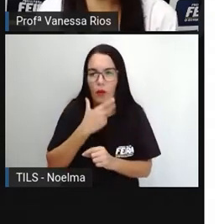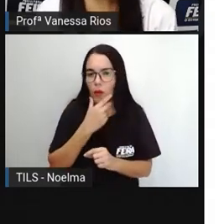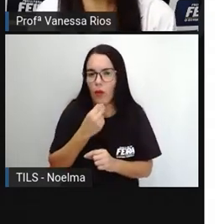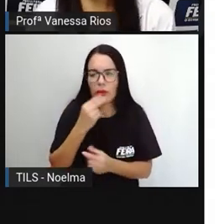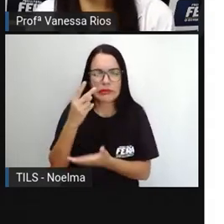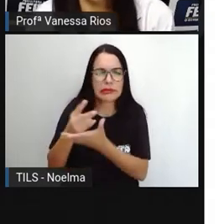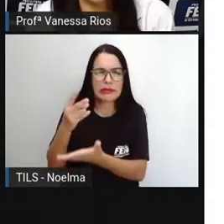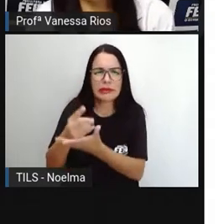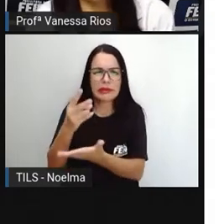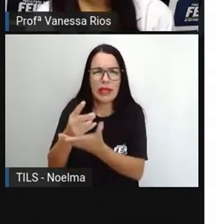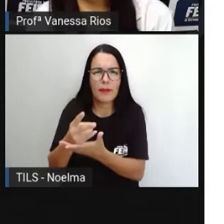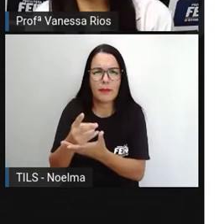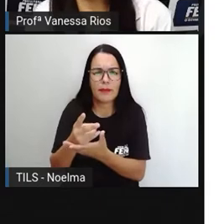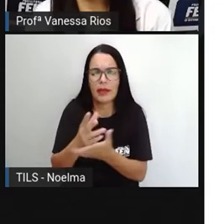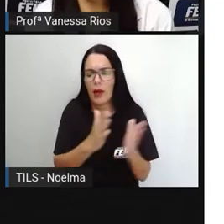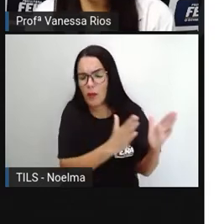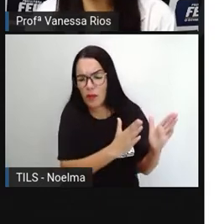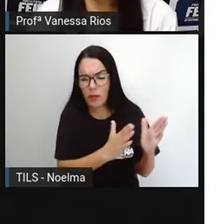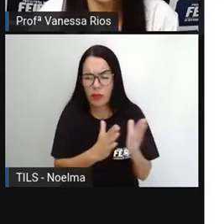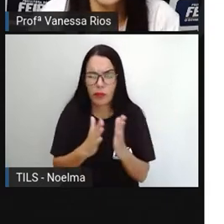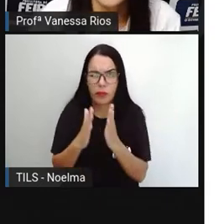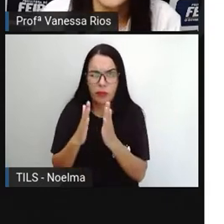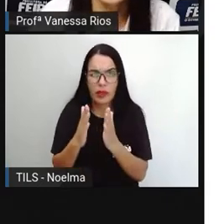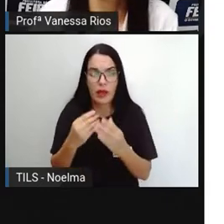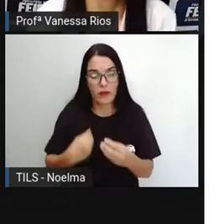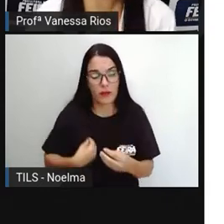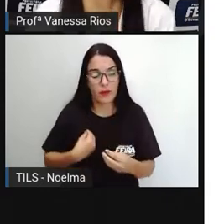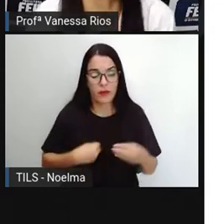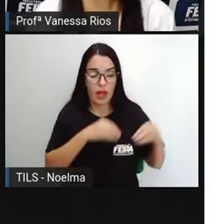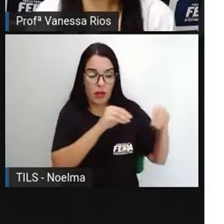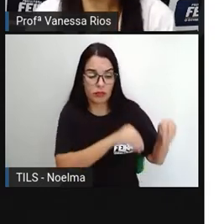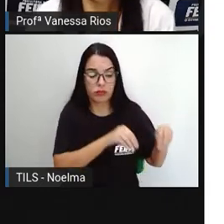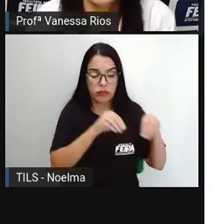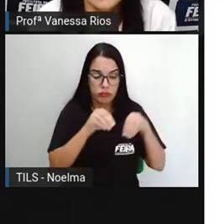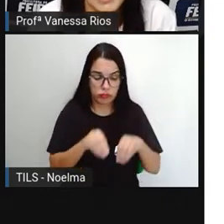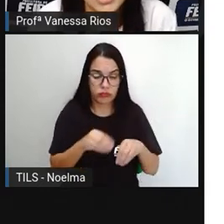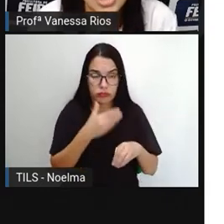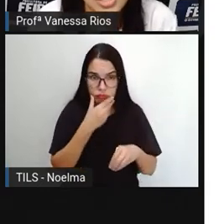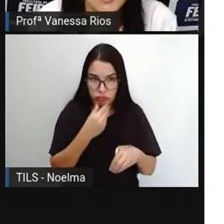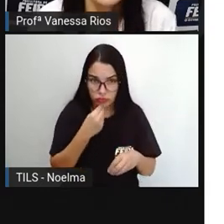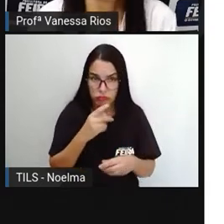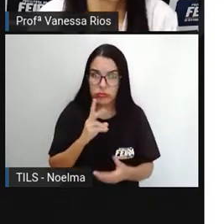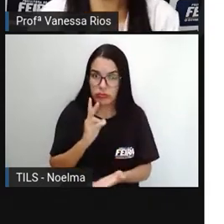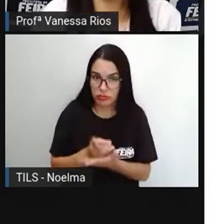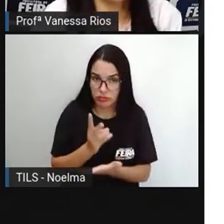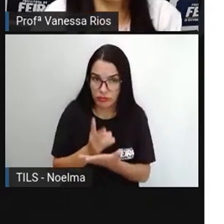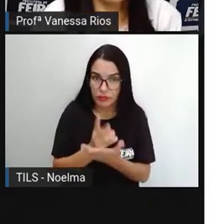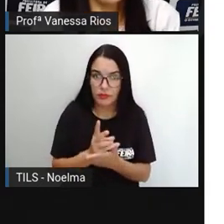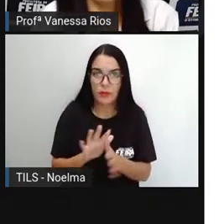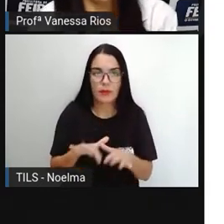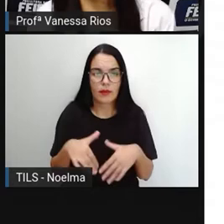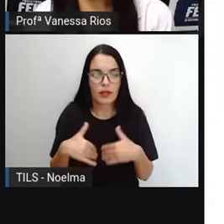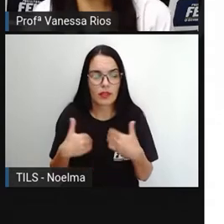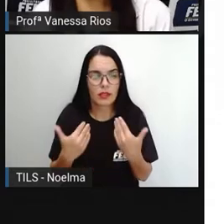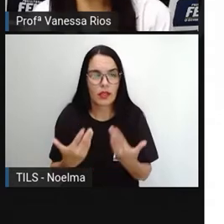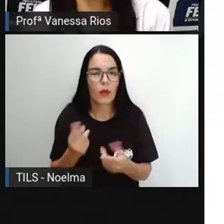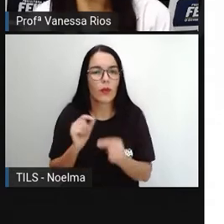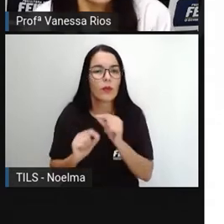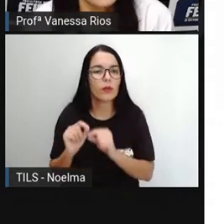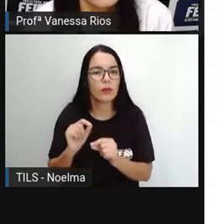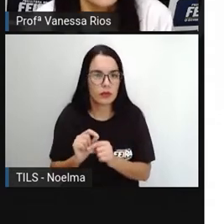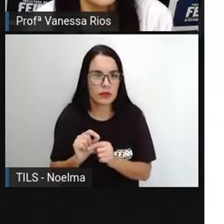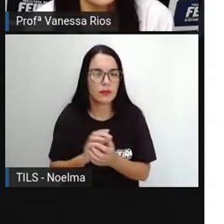boa parte desse período da pré-história como nômades, ou vivendo no nomadismo, a gente vai entender então que